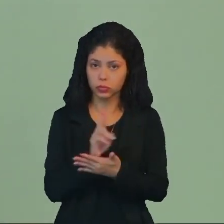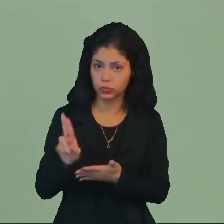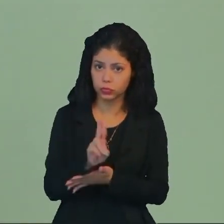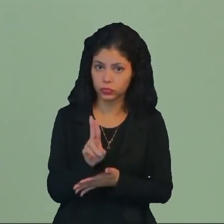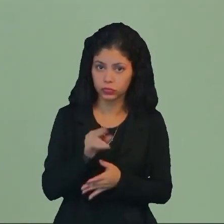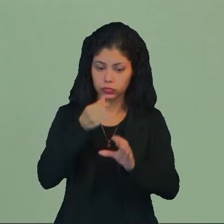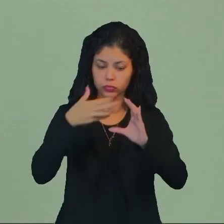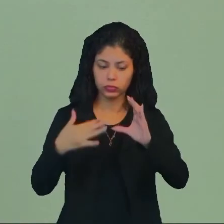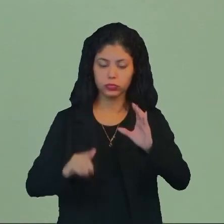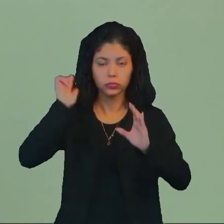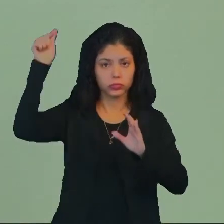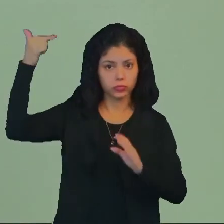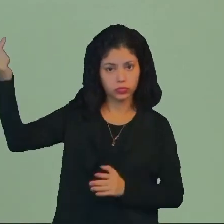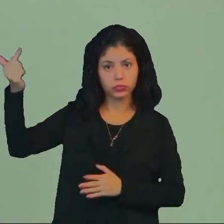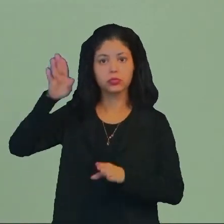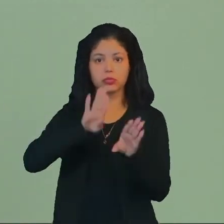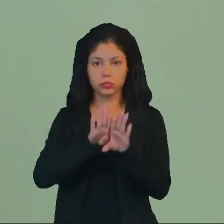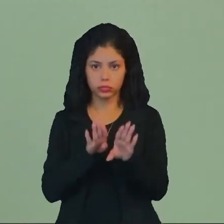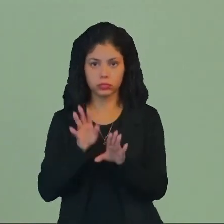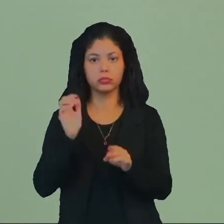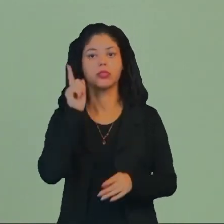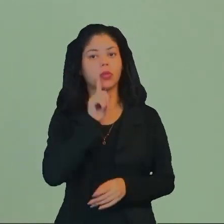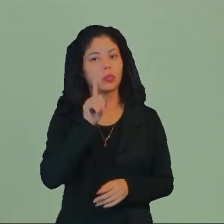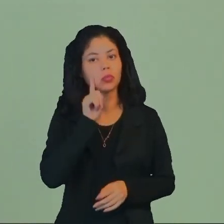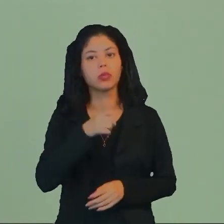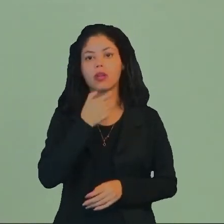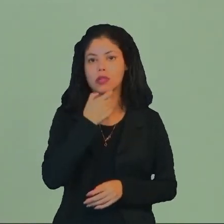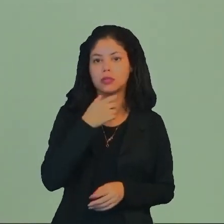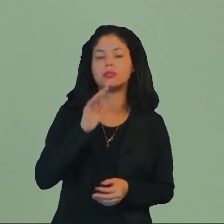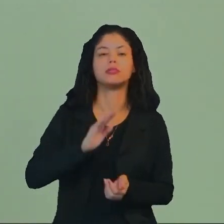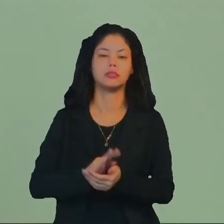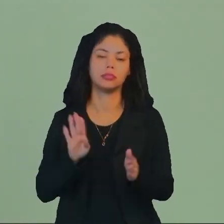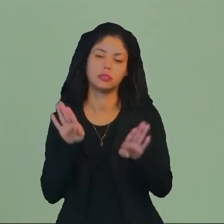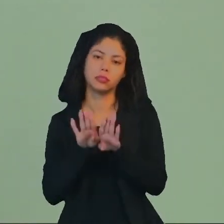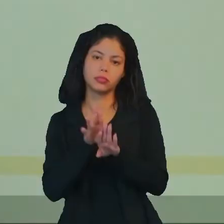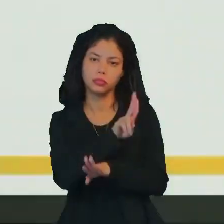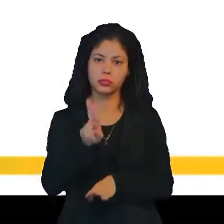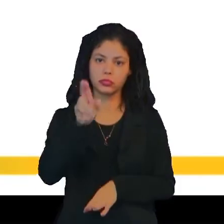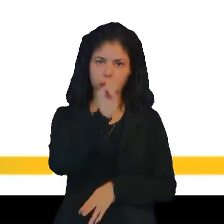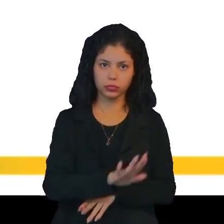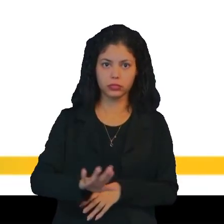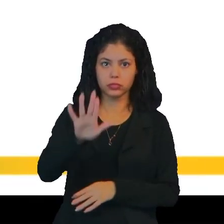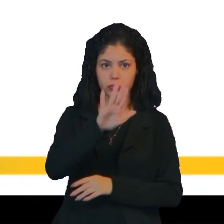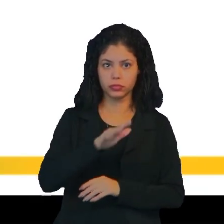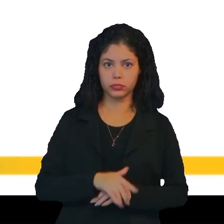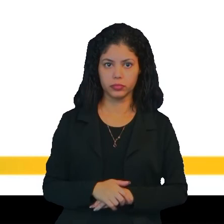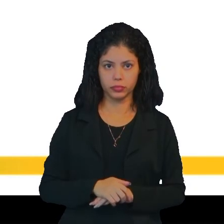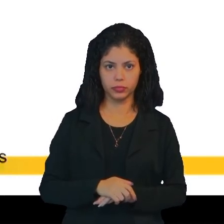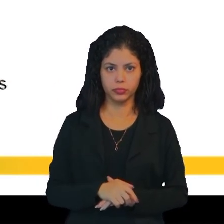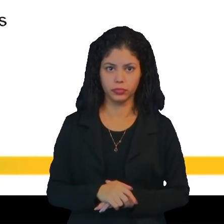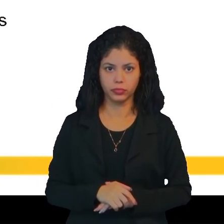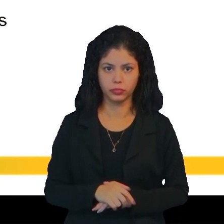da espécie, também é feito fora, Estados Unidos, Inglaterra, então a nomenclatura ela é internacional.